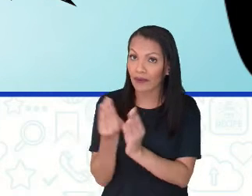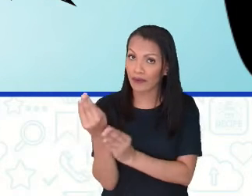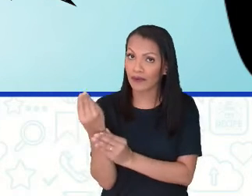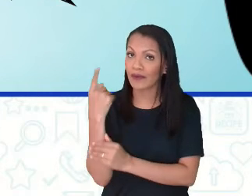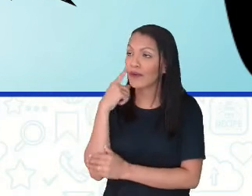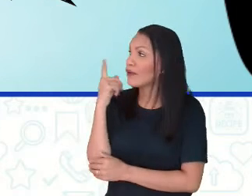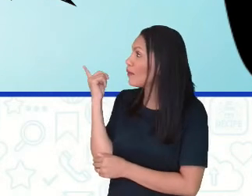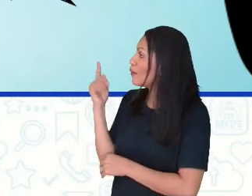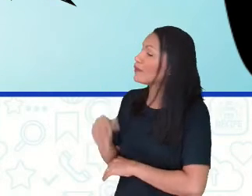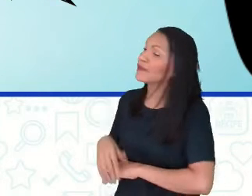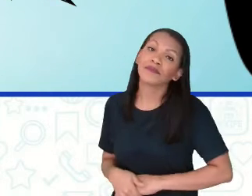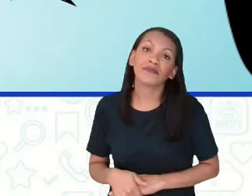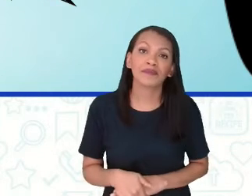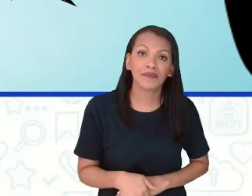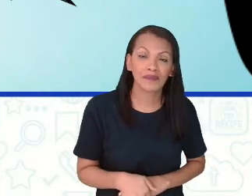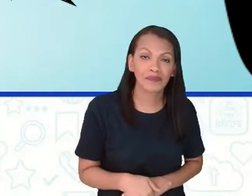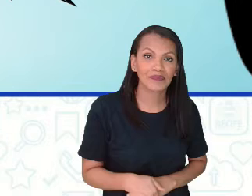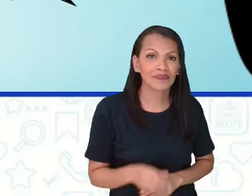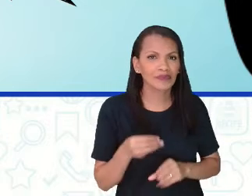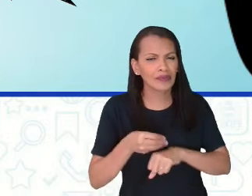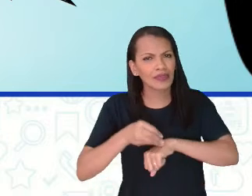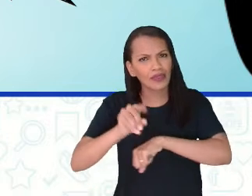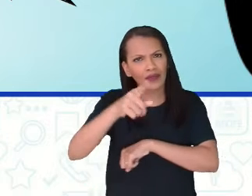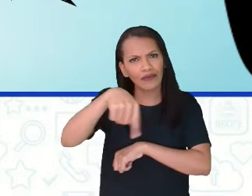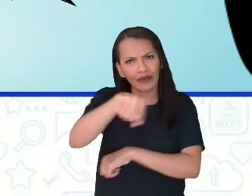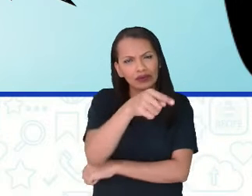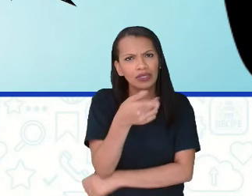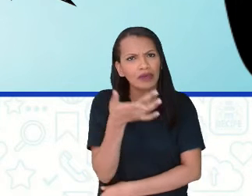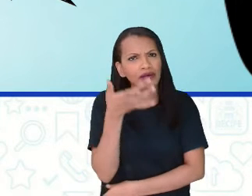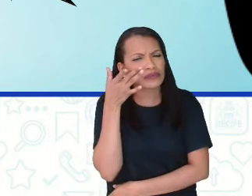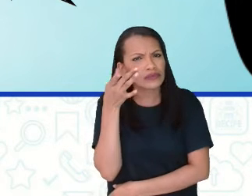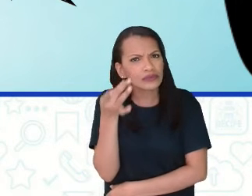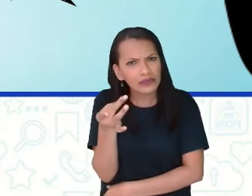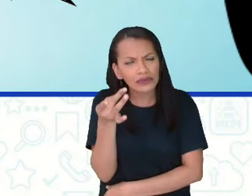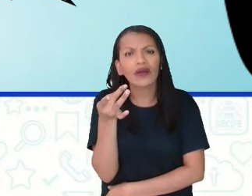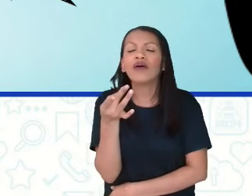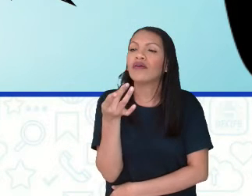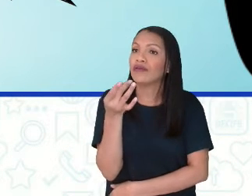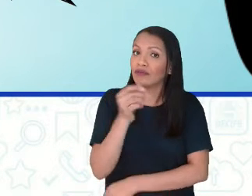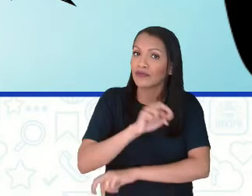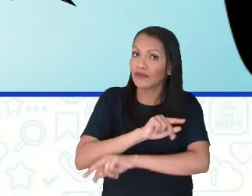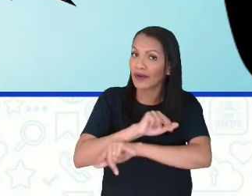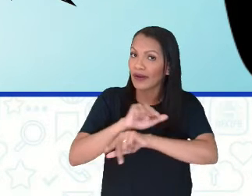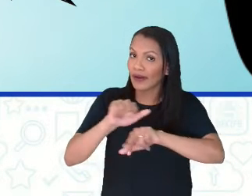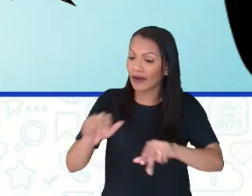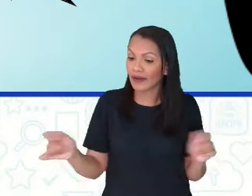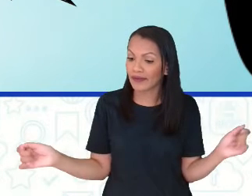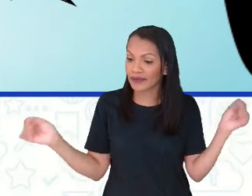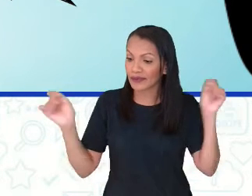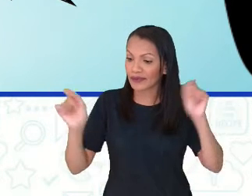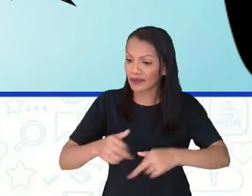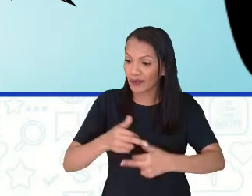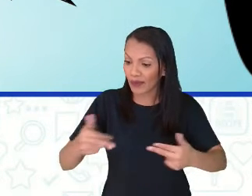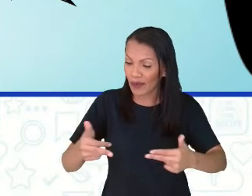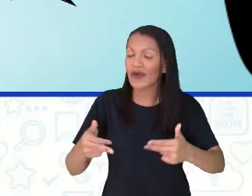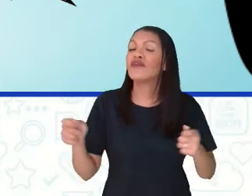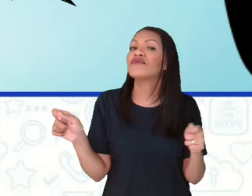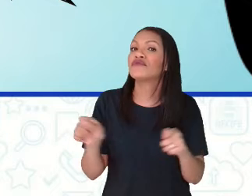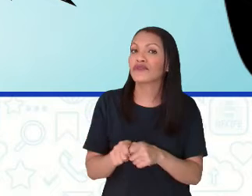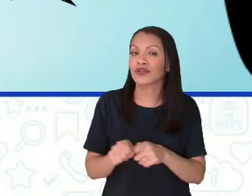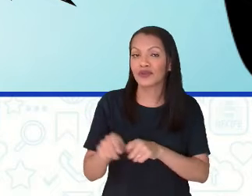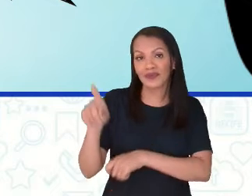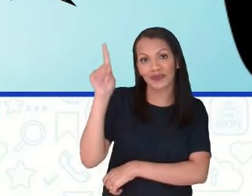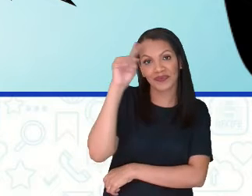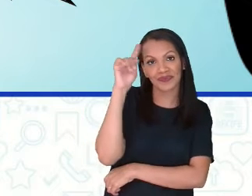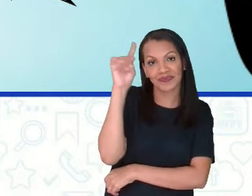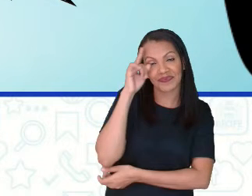dica. Que tal ficarmos atentos e atentas às diversas atividades realizadas diariamente em que